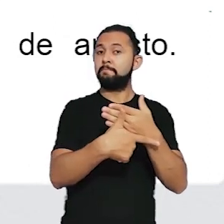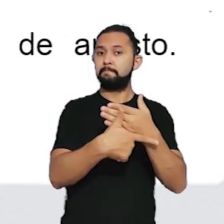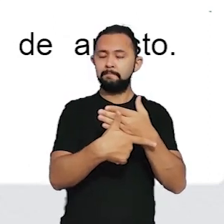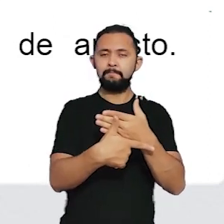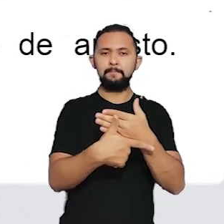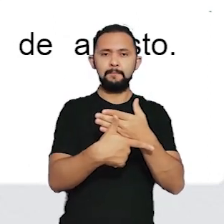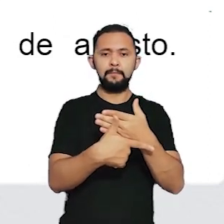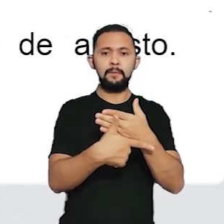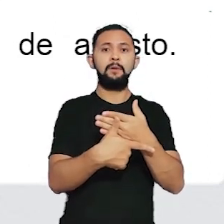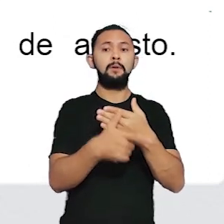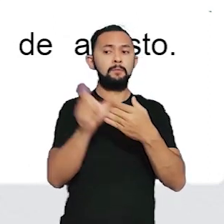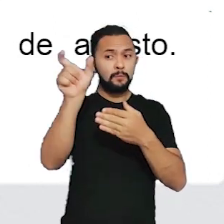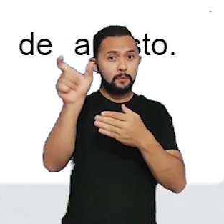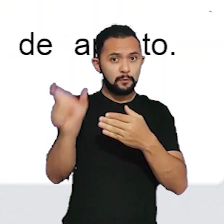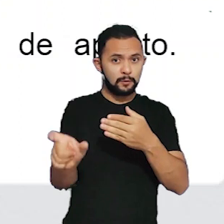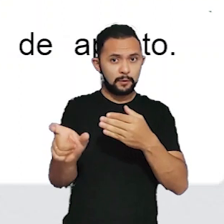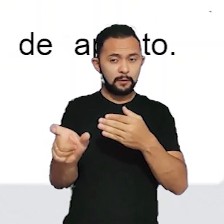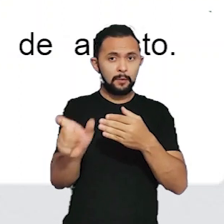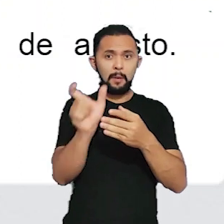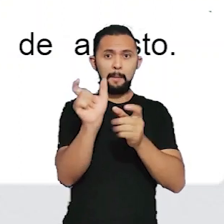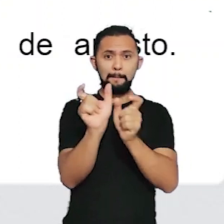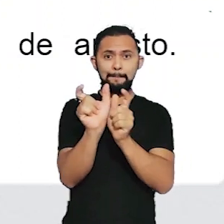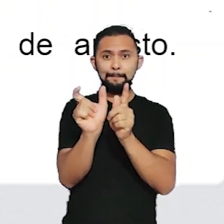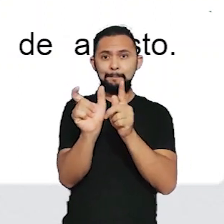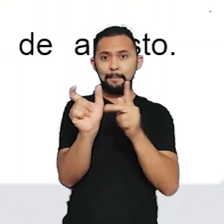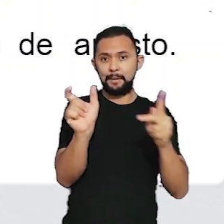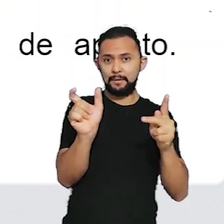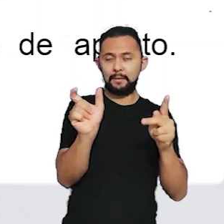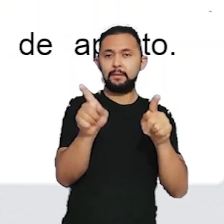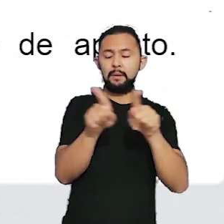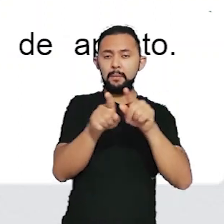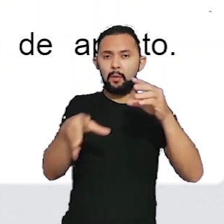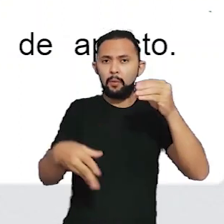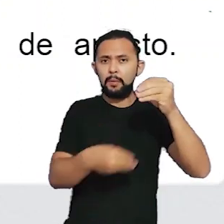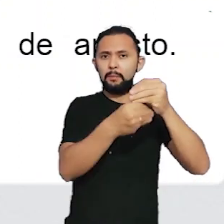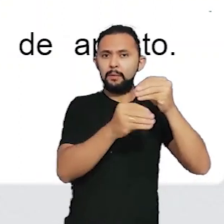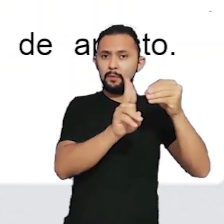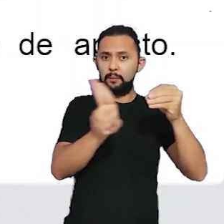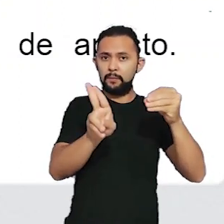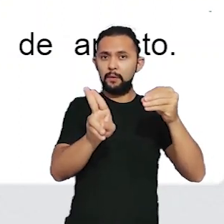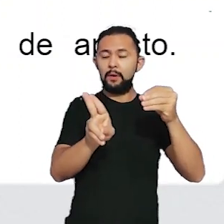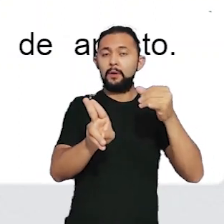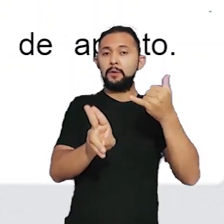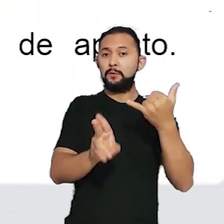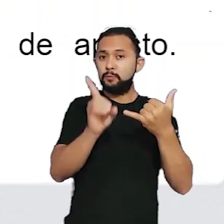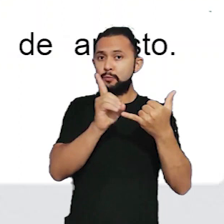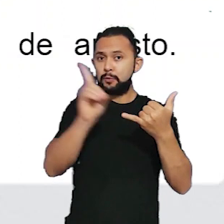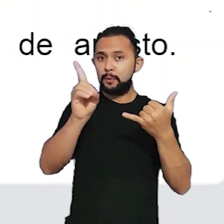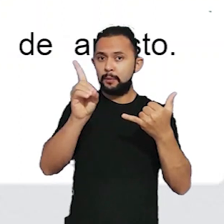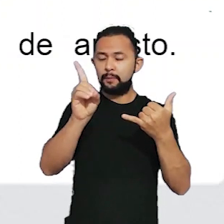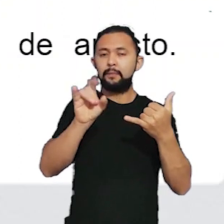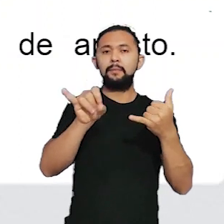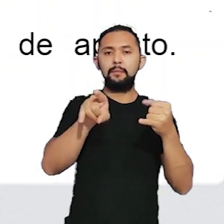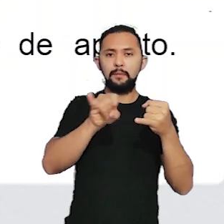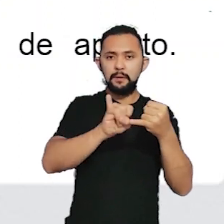tá? Sujeito, predicativo, complemento nominal, objeto direto, objeto